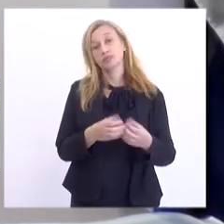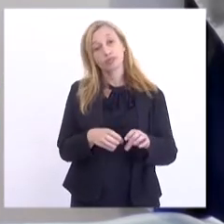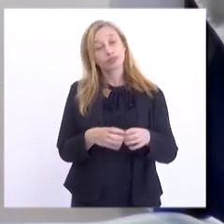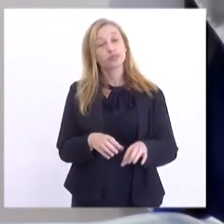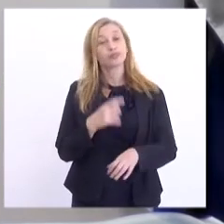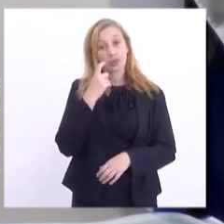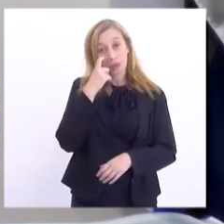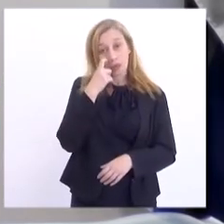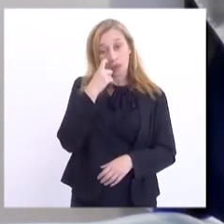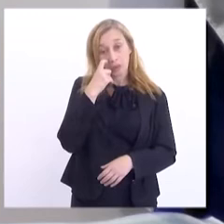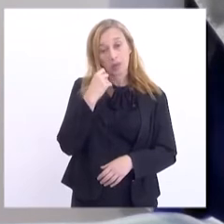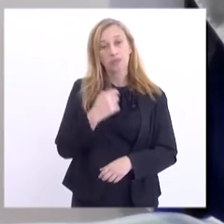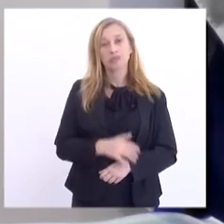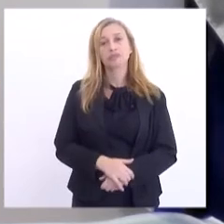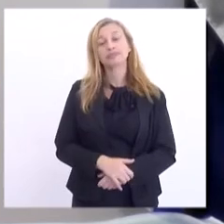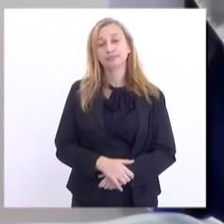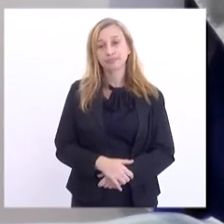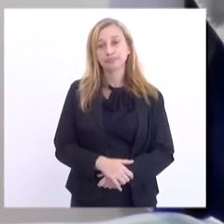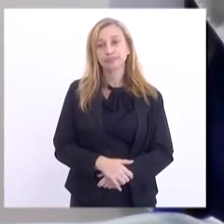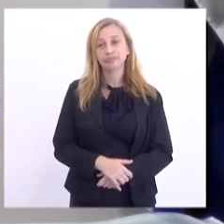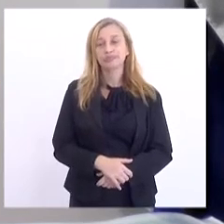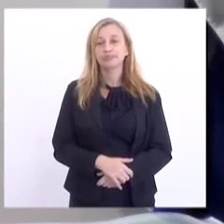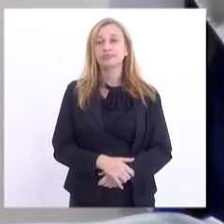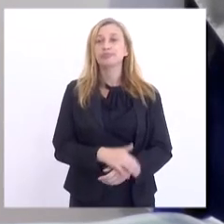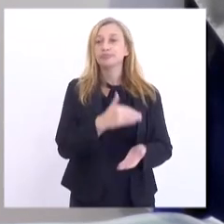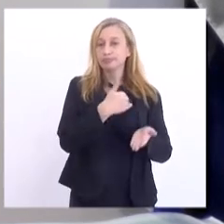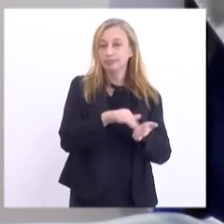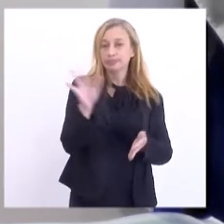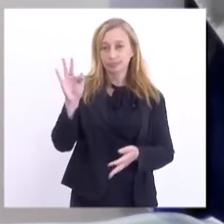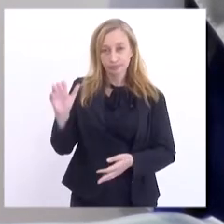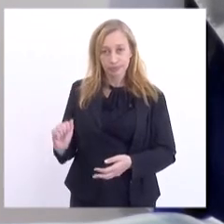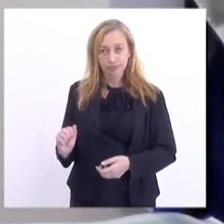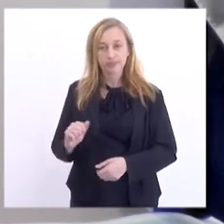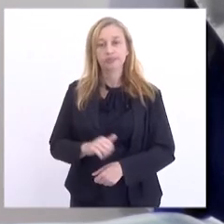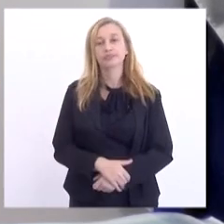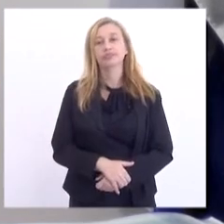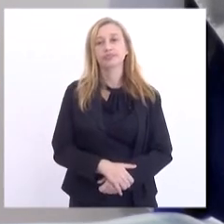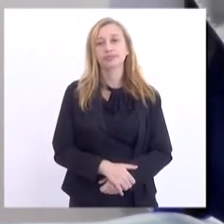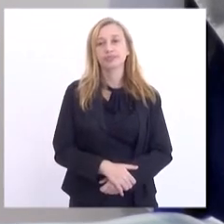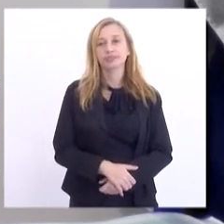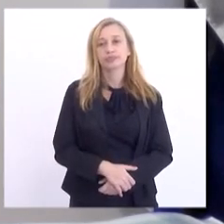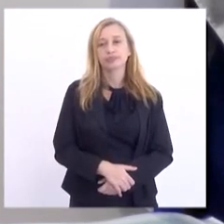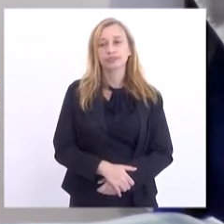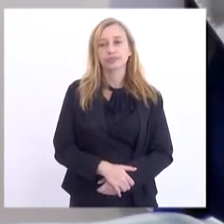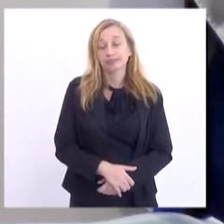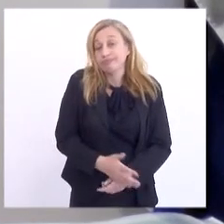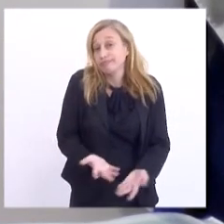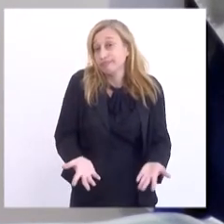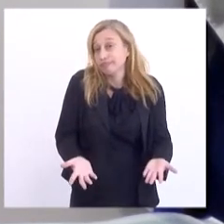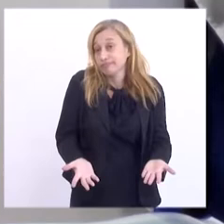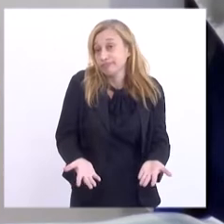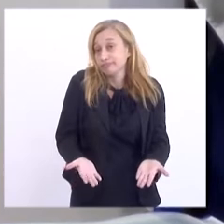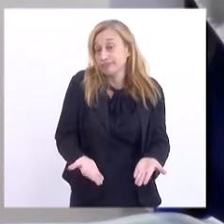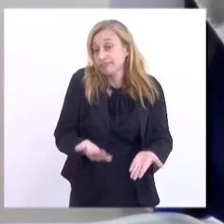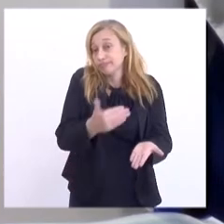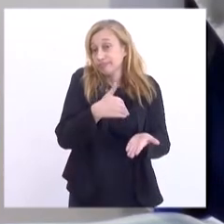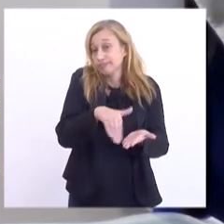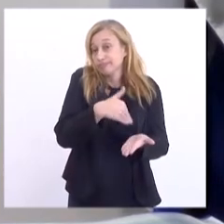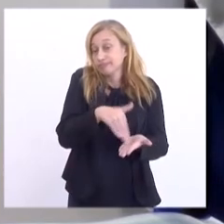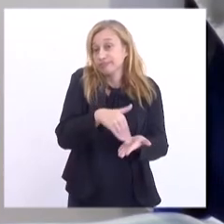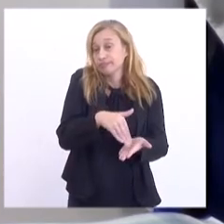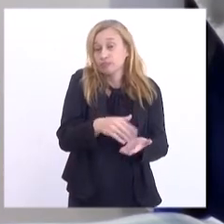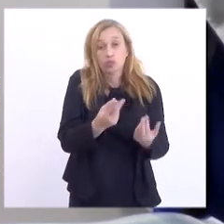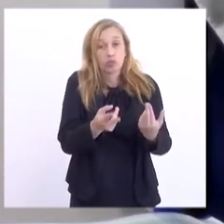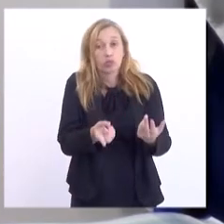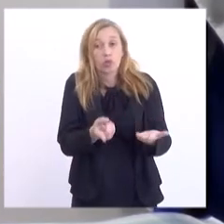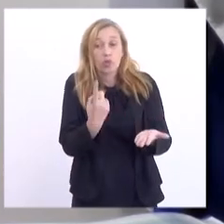público E ao secretário de fazenda Oi para o secretário não